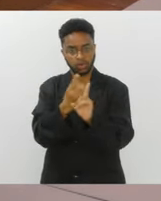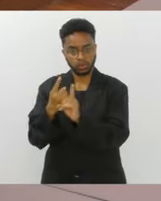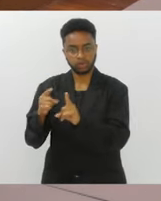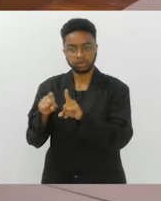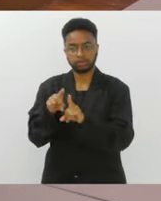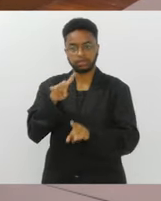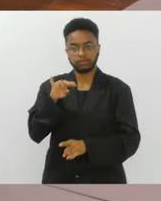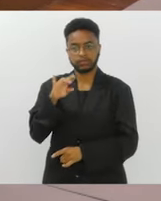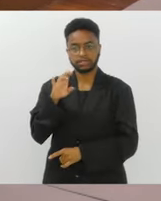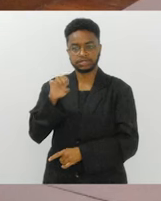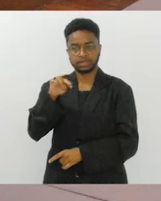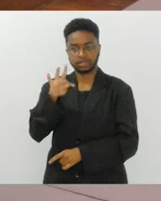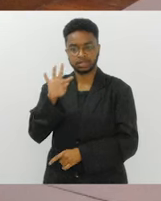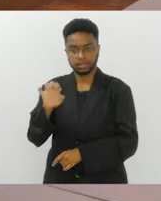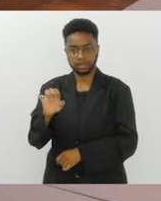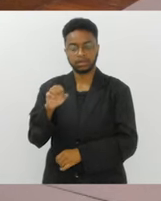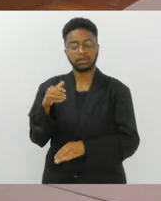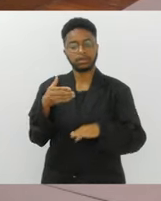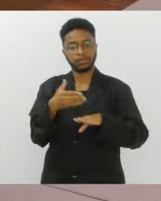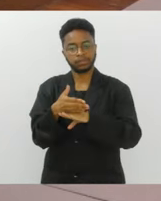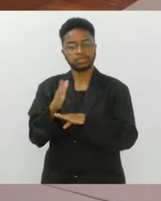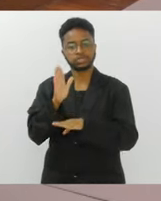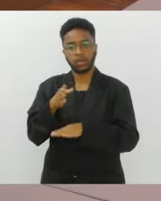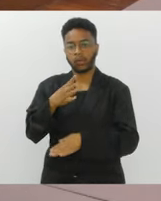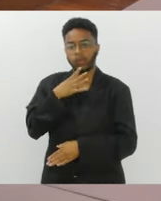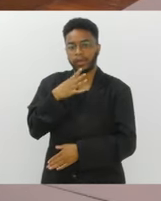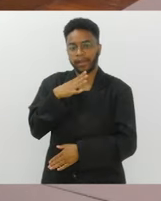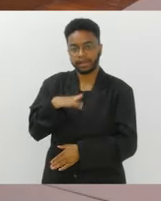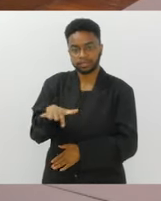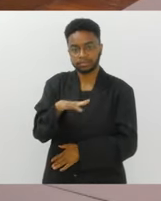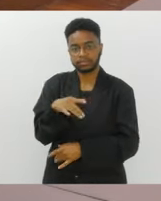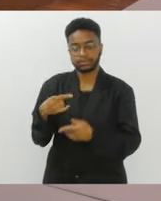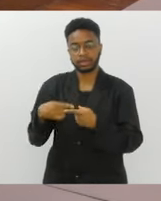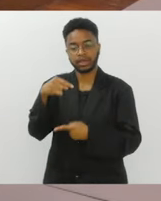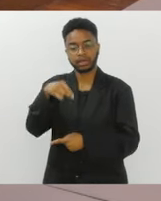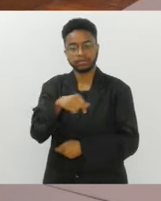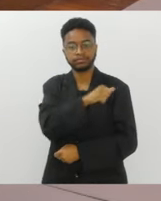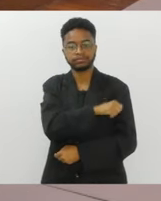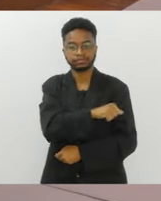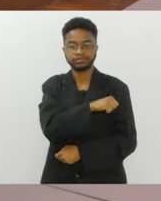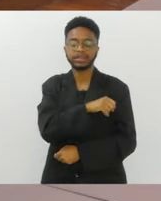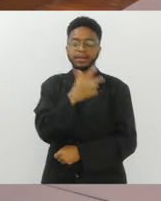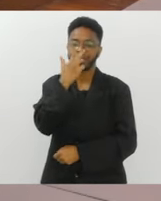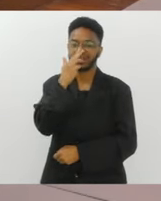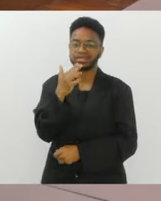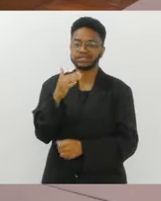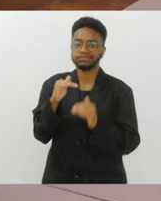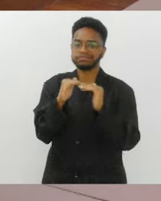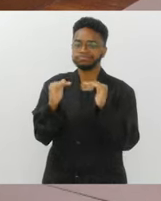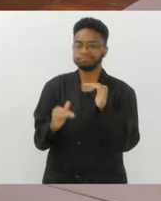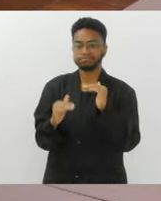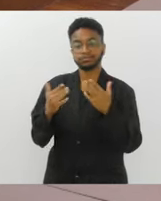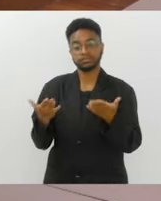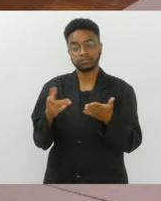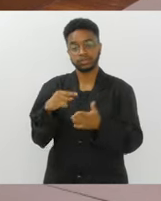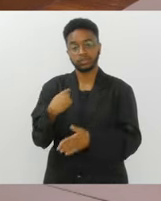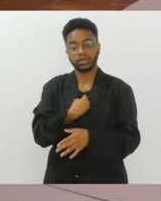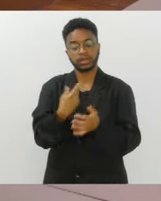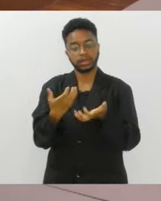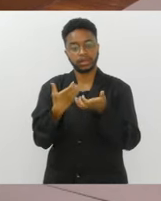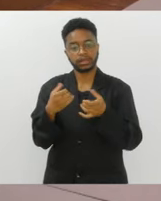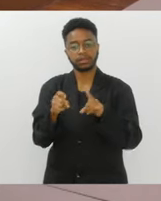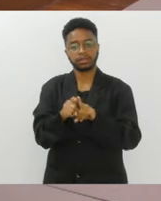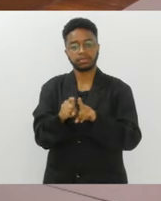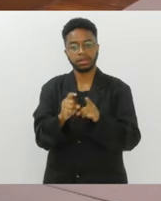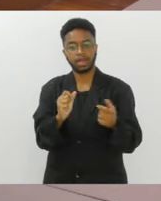é já um especialista nessa área, o Estado do Rio de Janeiro tem ficado aquém, e a agência quer ter também, contribuir, deputado